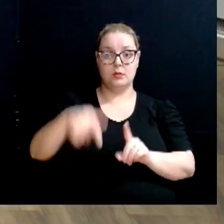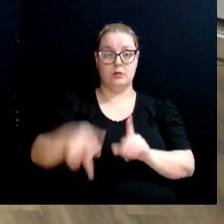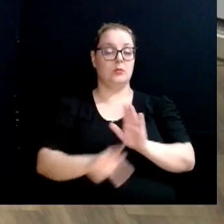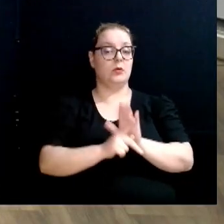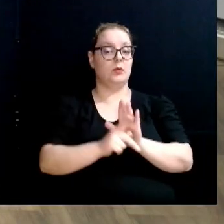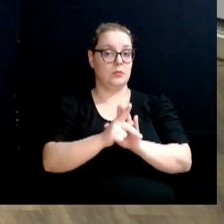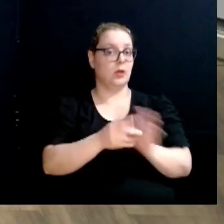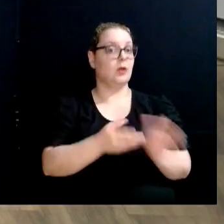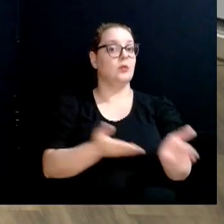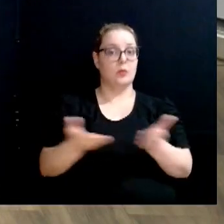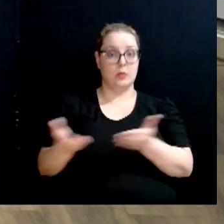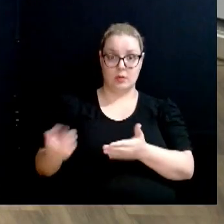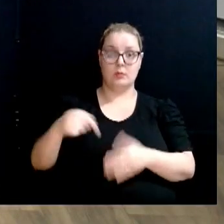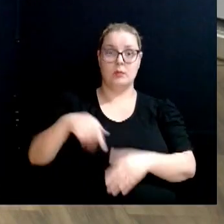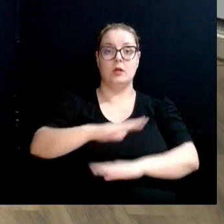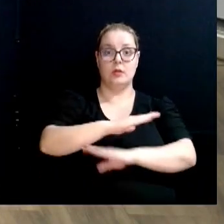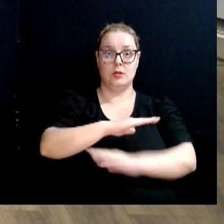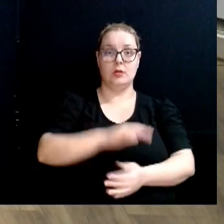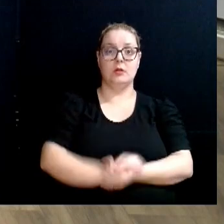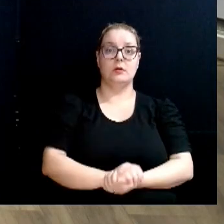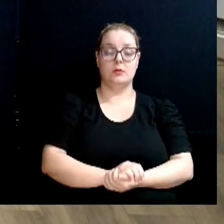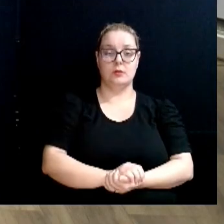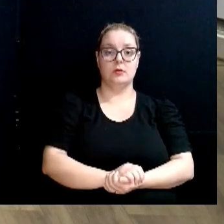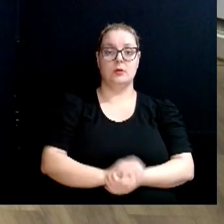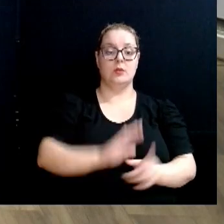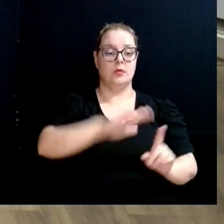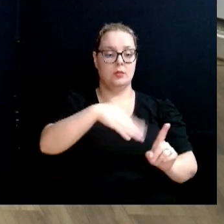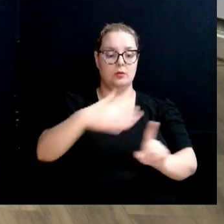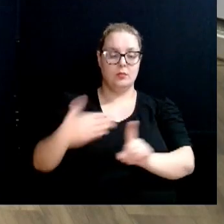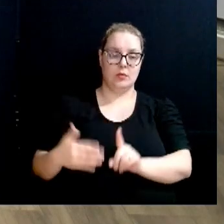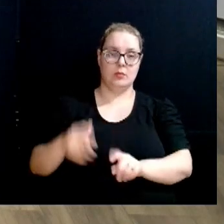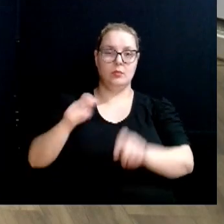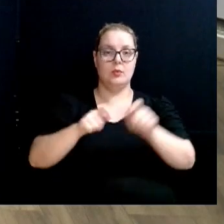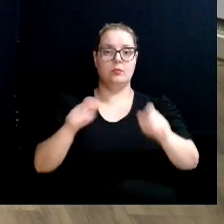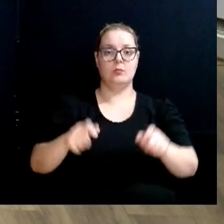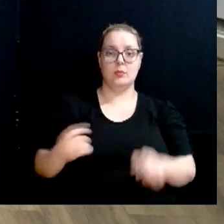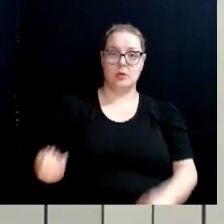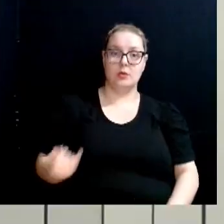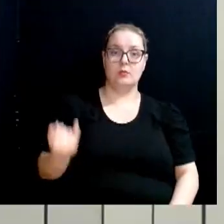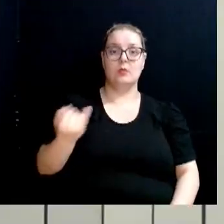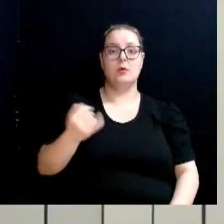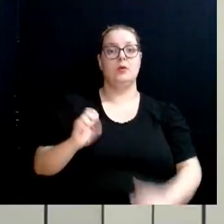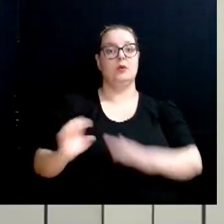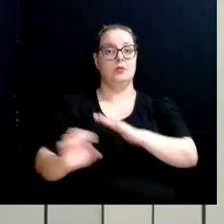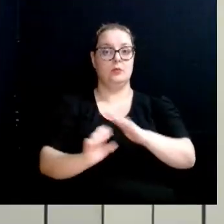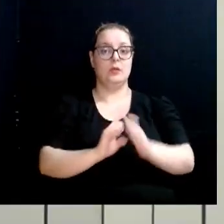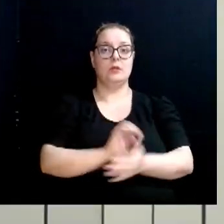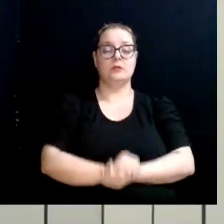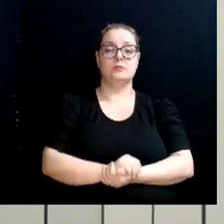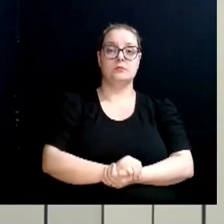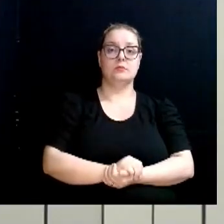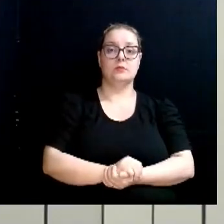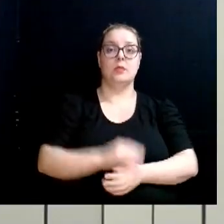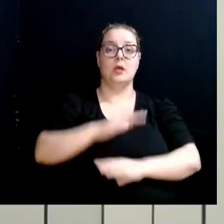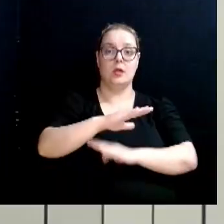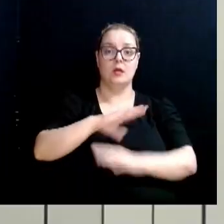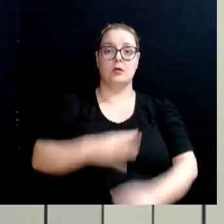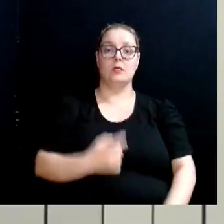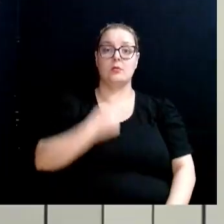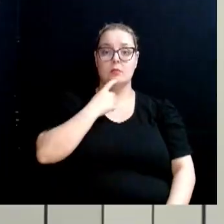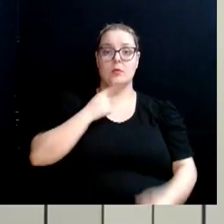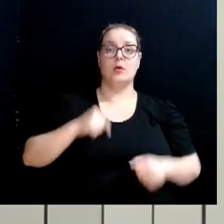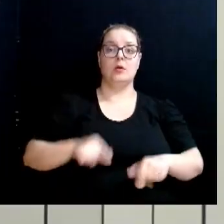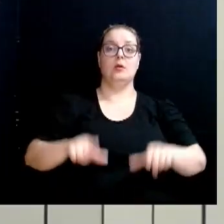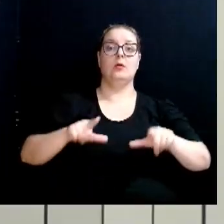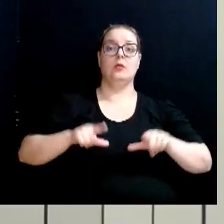apresentados aqui na Casa para homenagear personalidades e empresas. A Câmara de Campinas concedeu o diploma